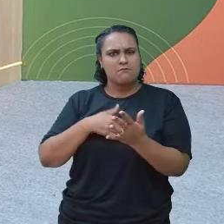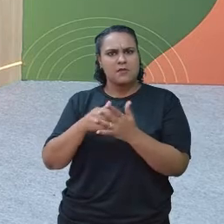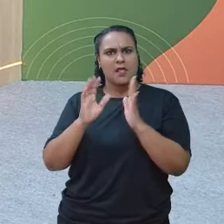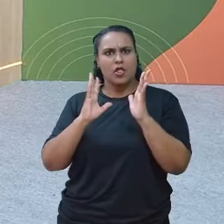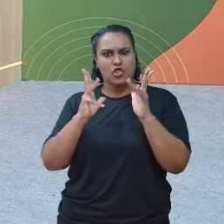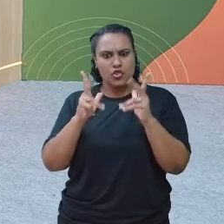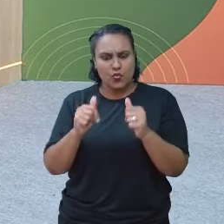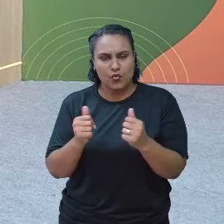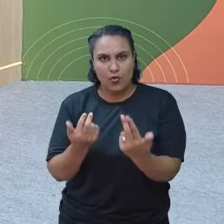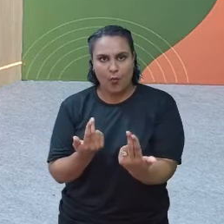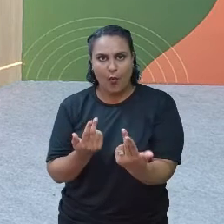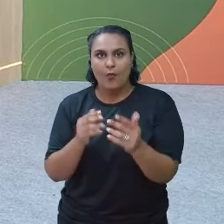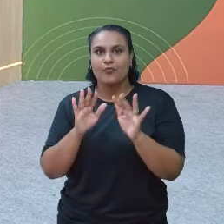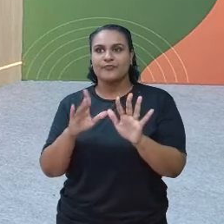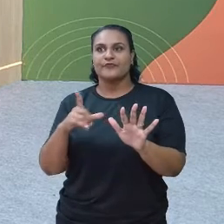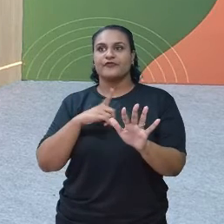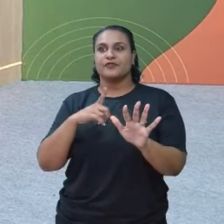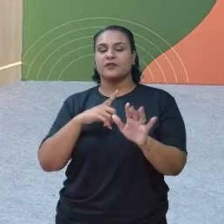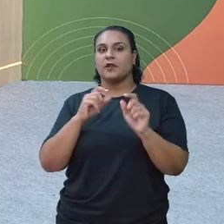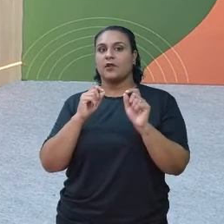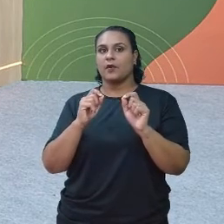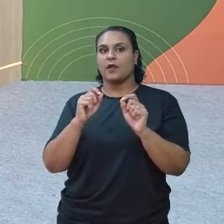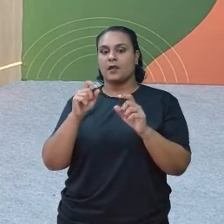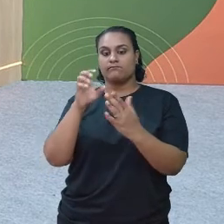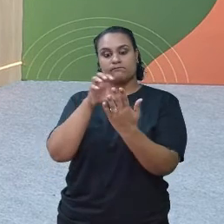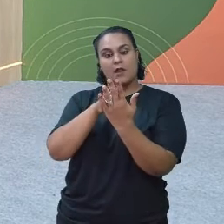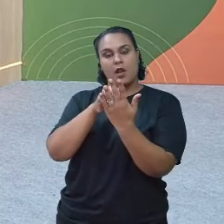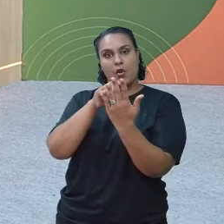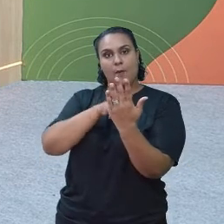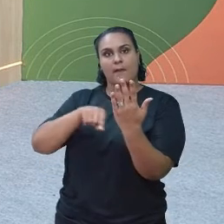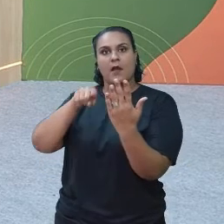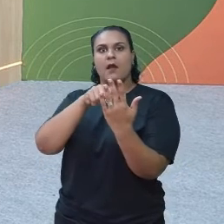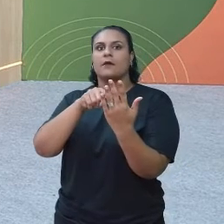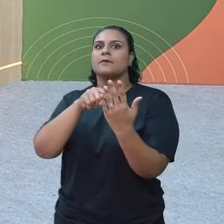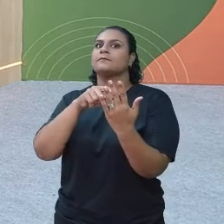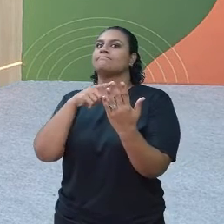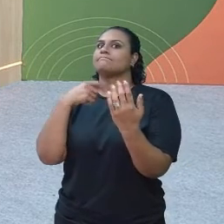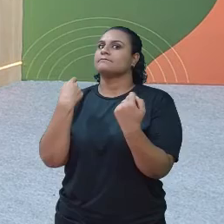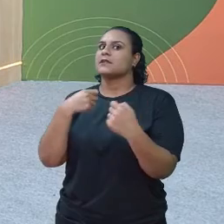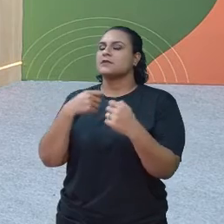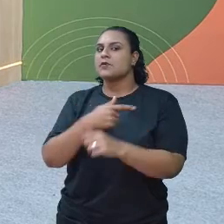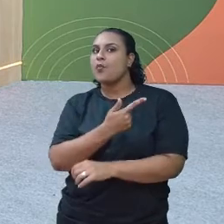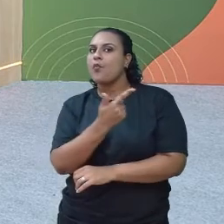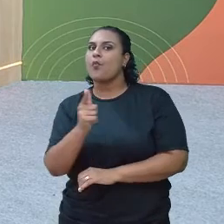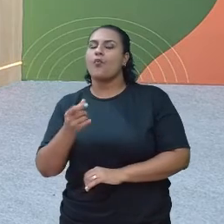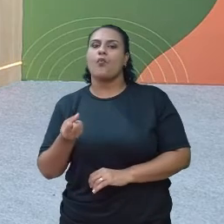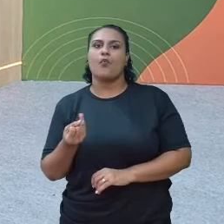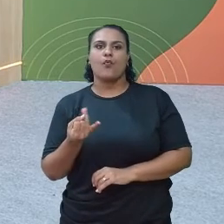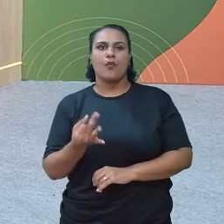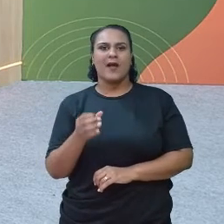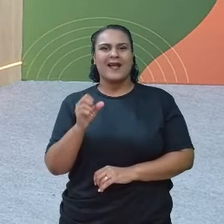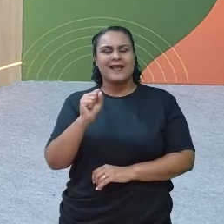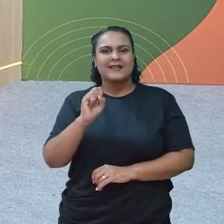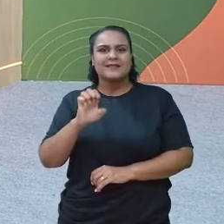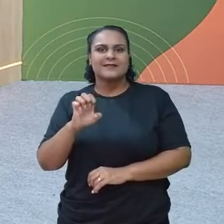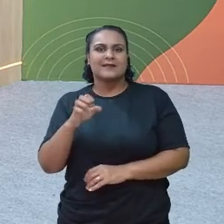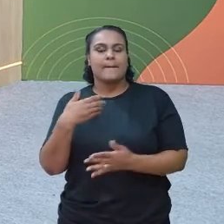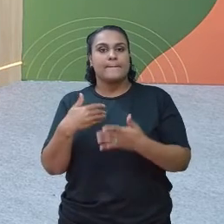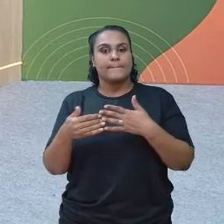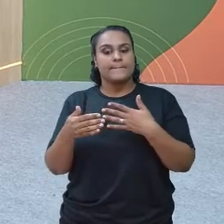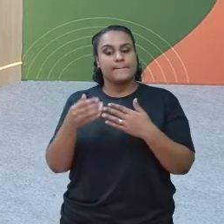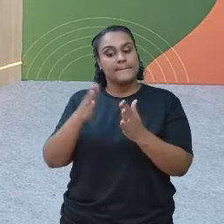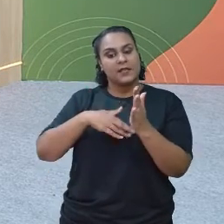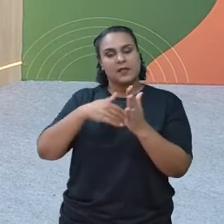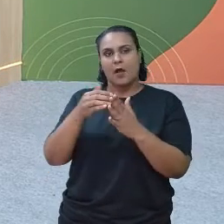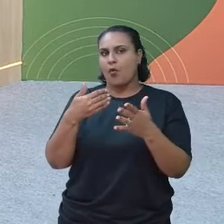cor, eu vou ter que a região circular, ela vai ter que ter uma outra quantidade. Porque se eu pintar com qualquer uma das